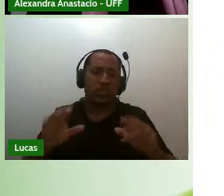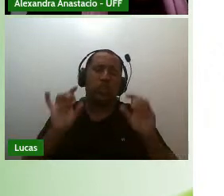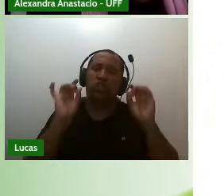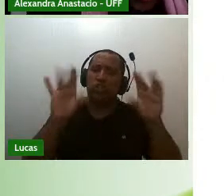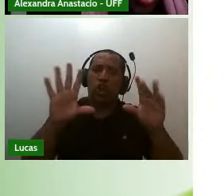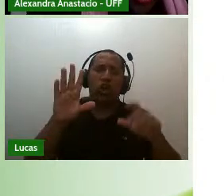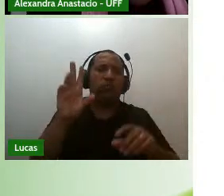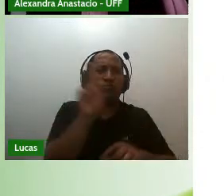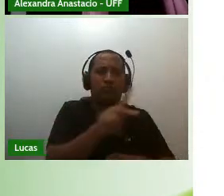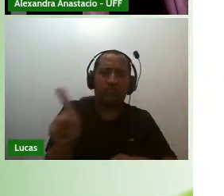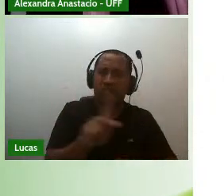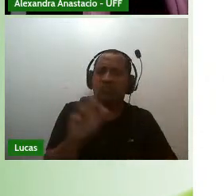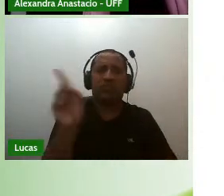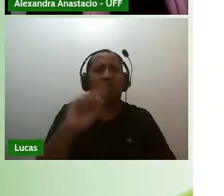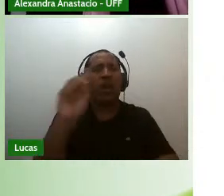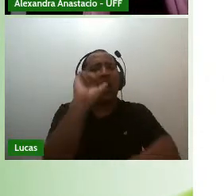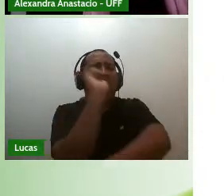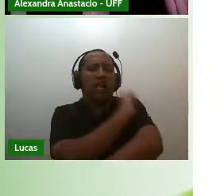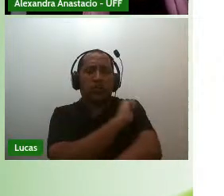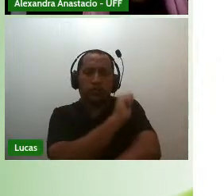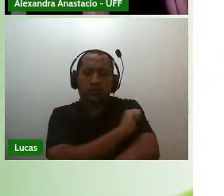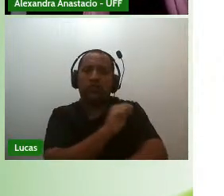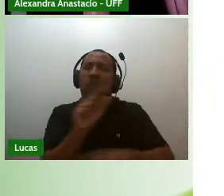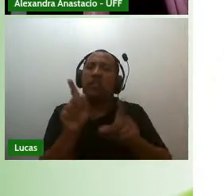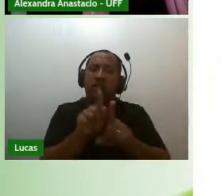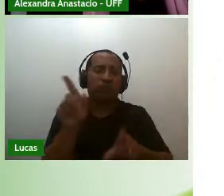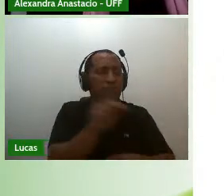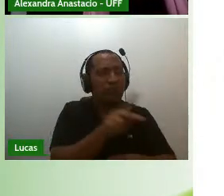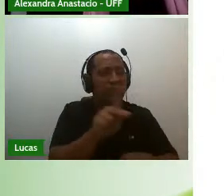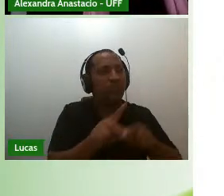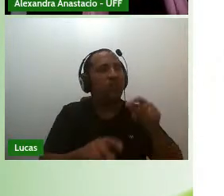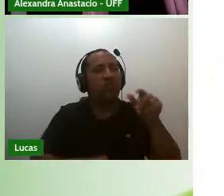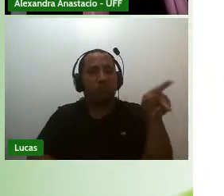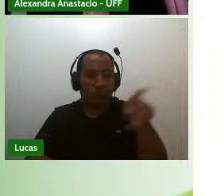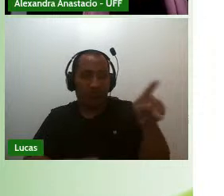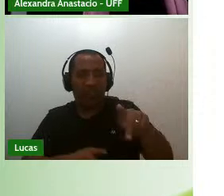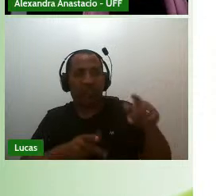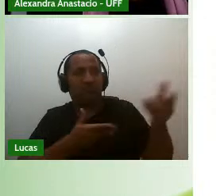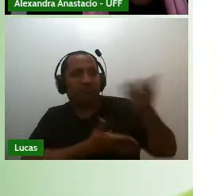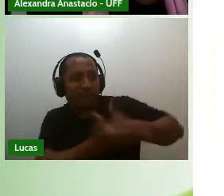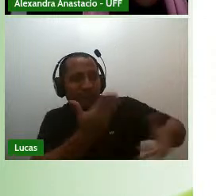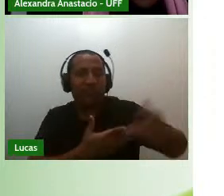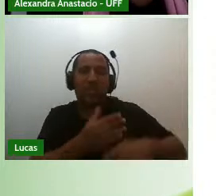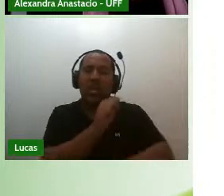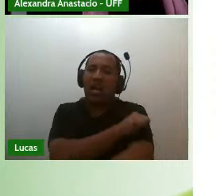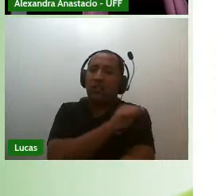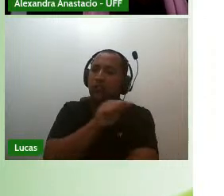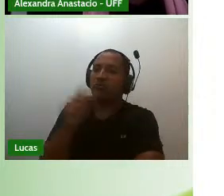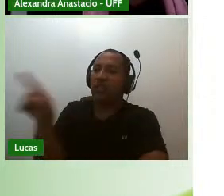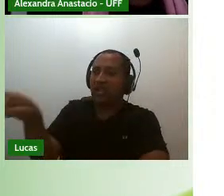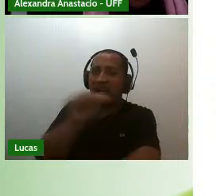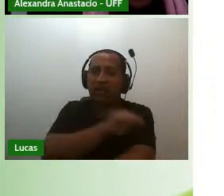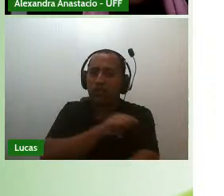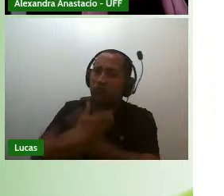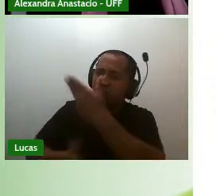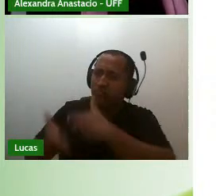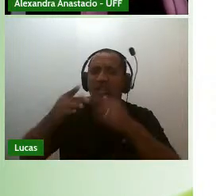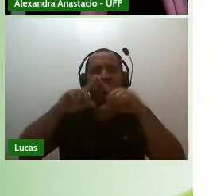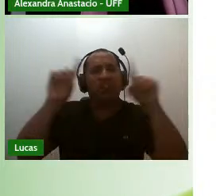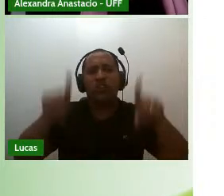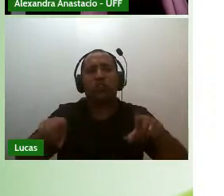professor, é para o estudante, é o professor interagindo com o professor interagindo com o aluno, alunos com alunos, servidores de maneira